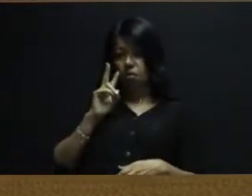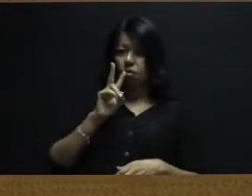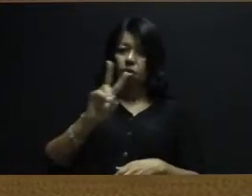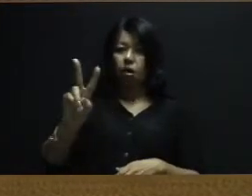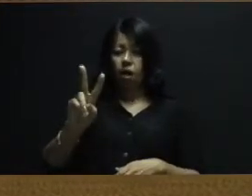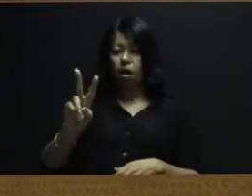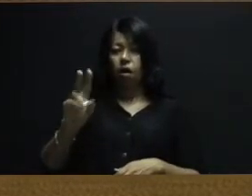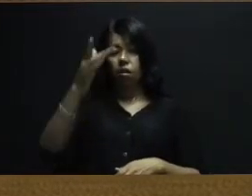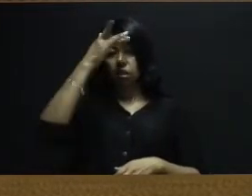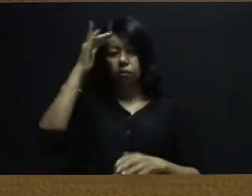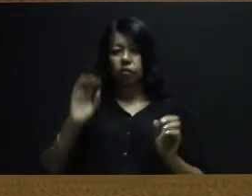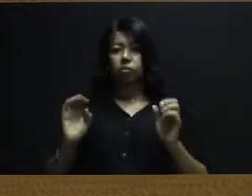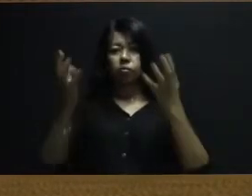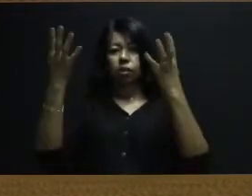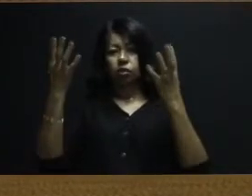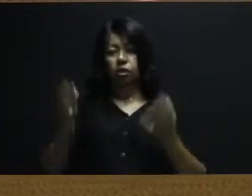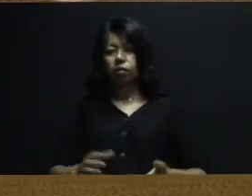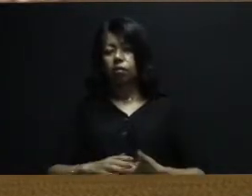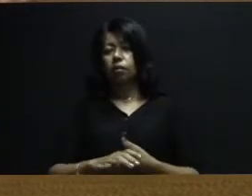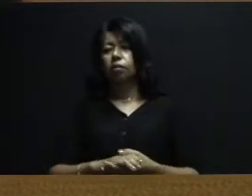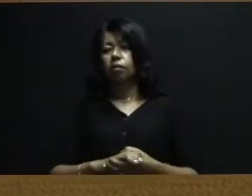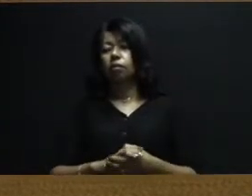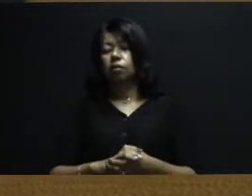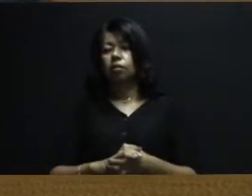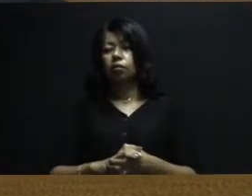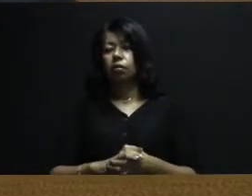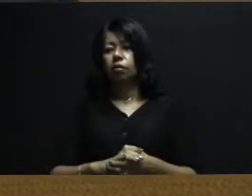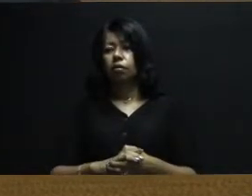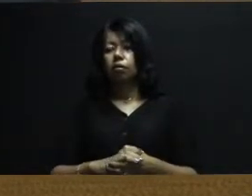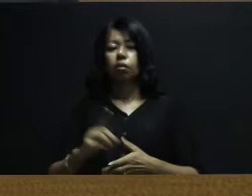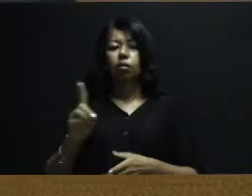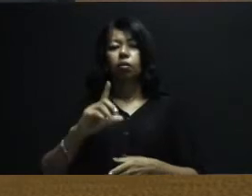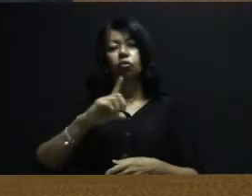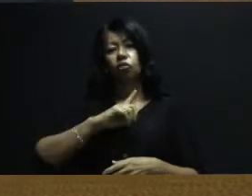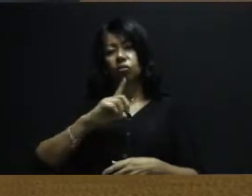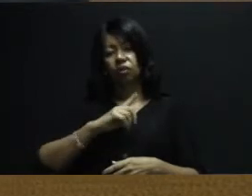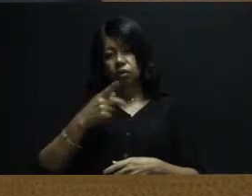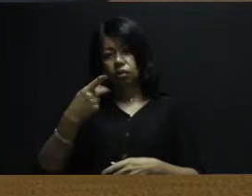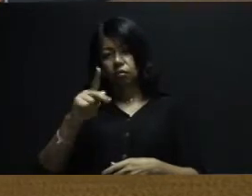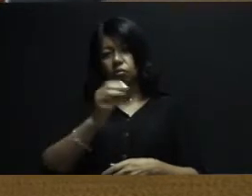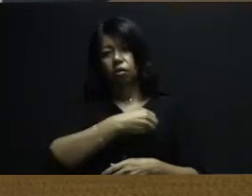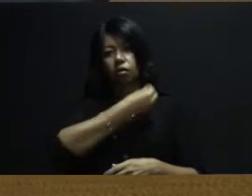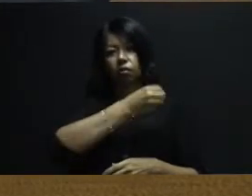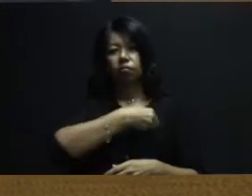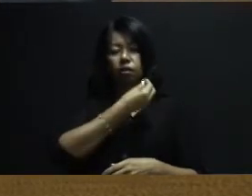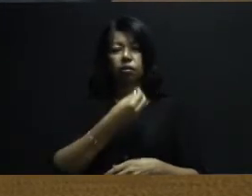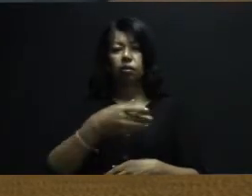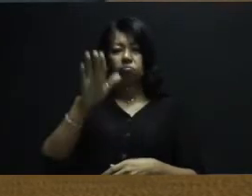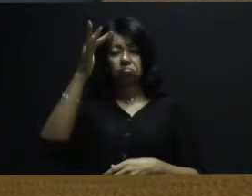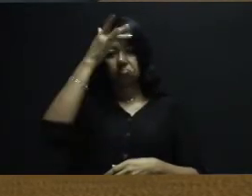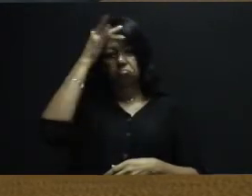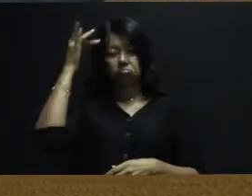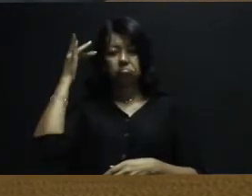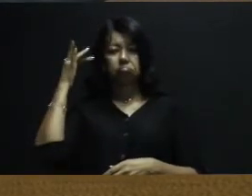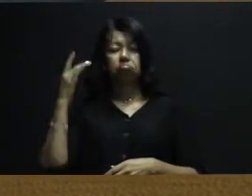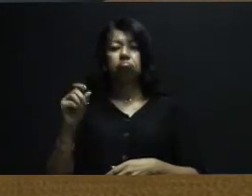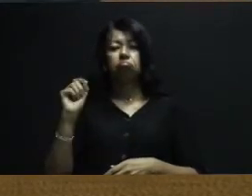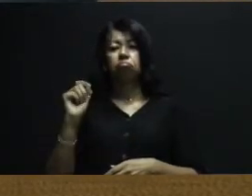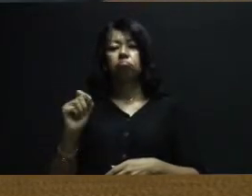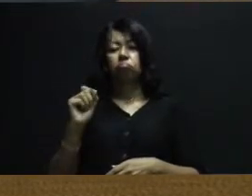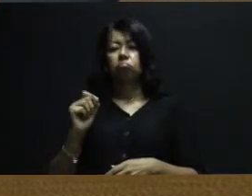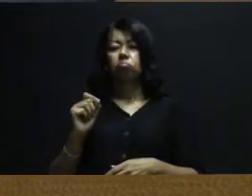os nossos homenageados. Se não tivessem a sua carreira e a sua vida pessoal pautadas